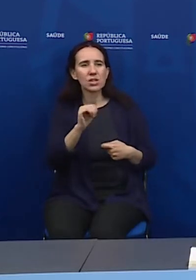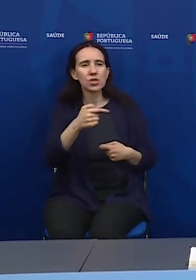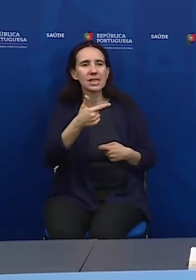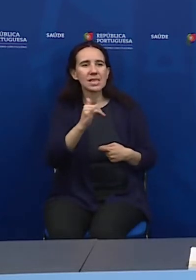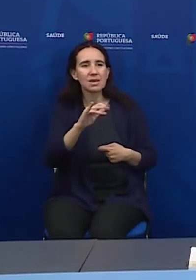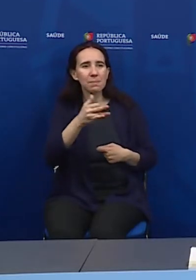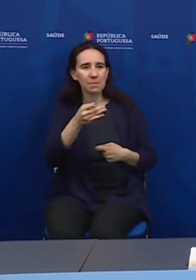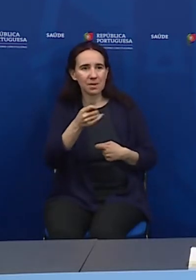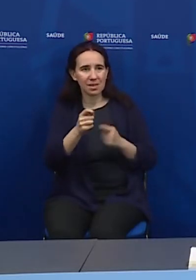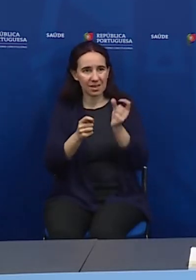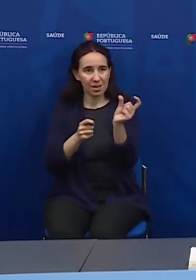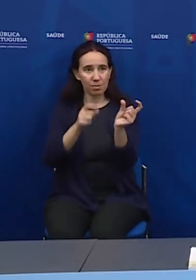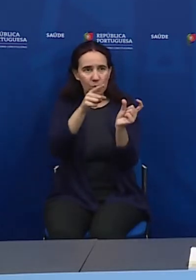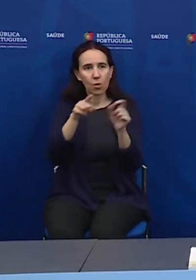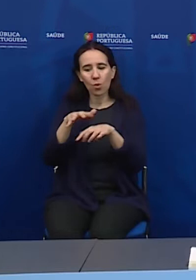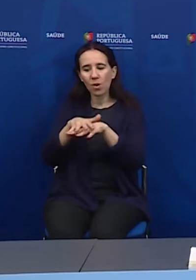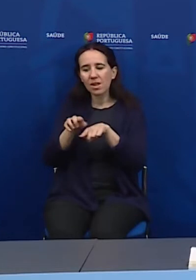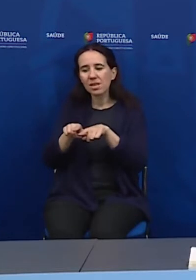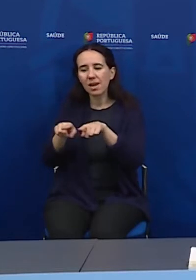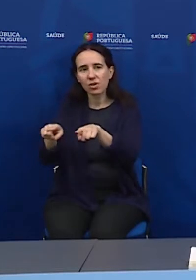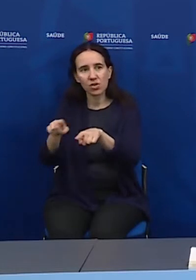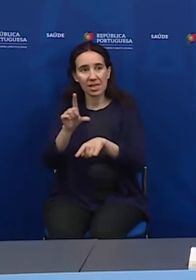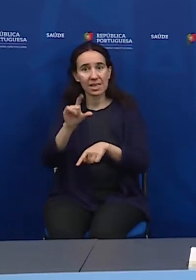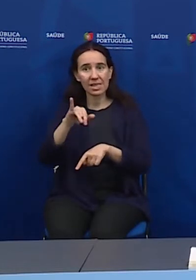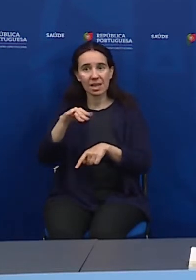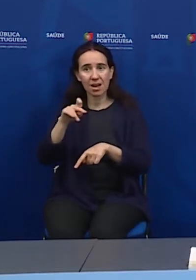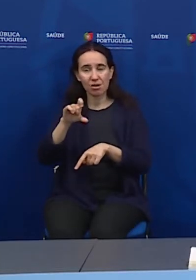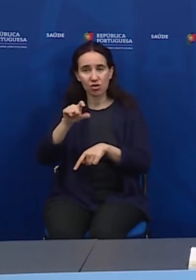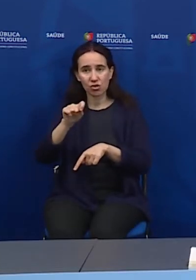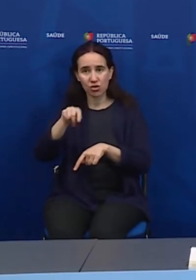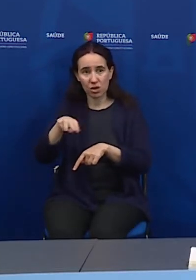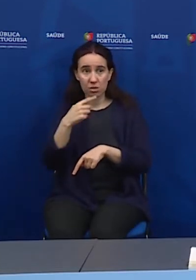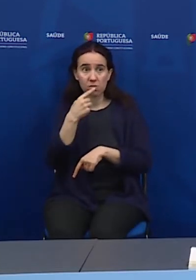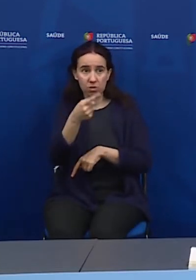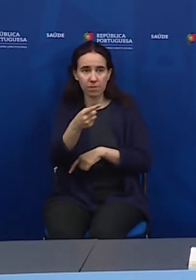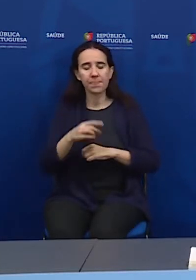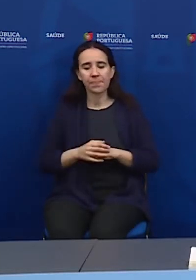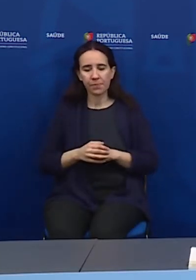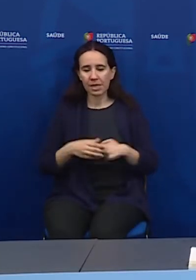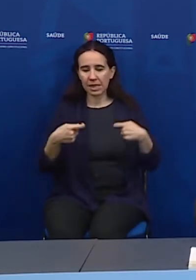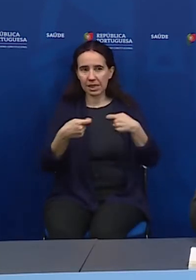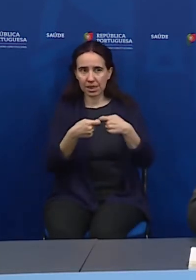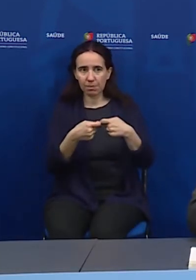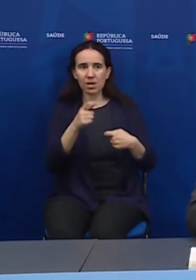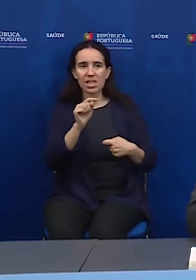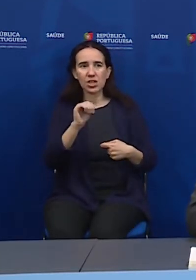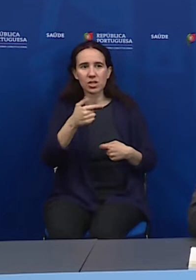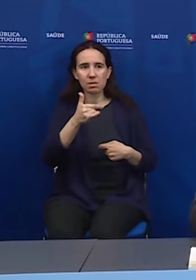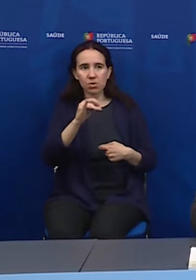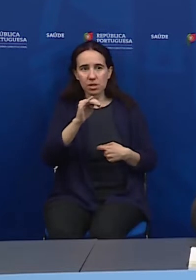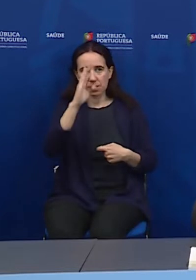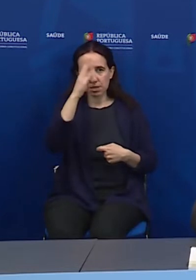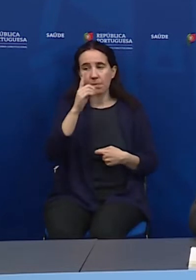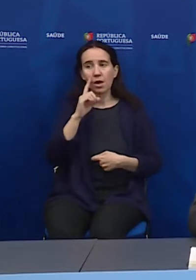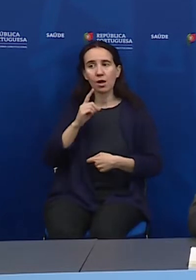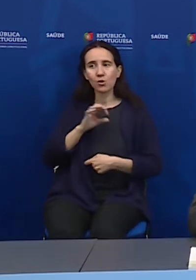utilizou, com linhagem, que fui eu que utilizei. E as estirpes existem, que se saiba, a senhora doutora Graça